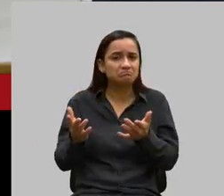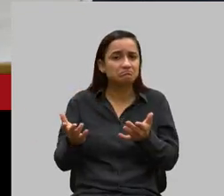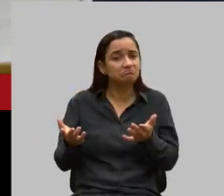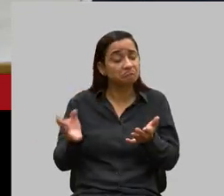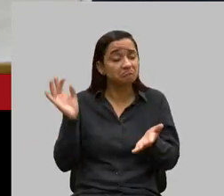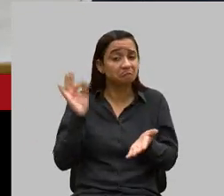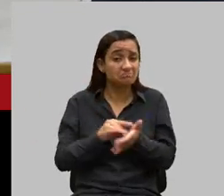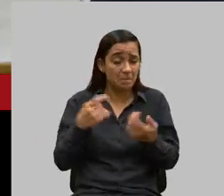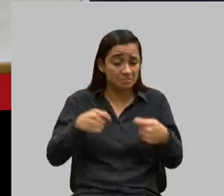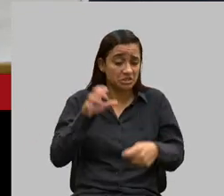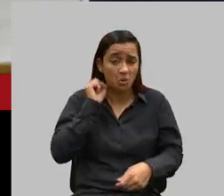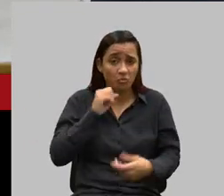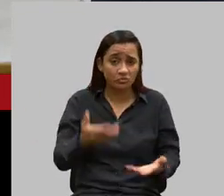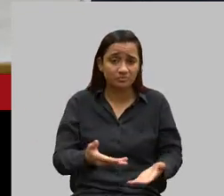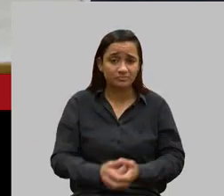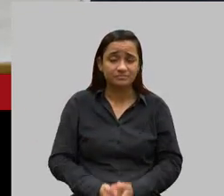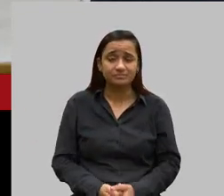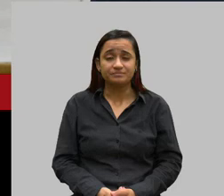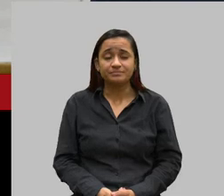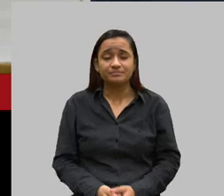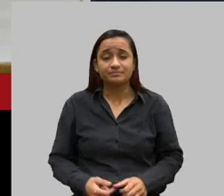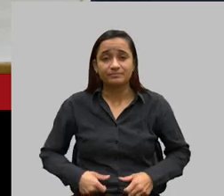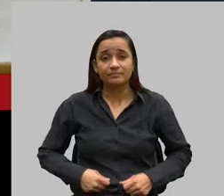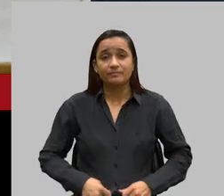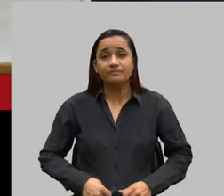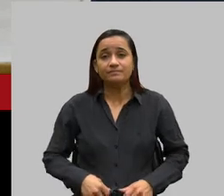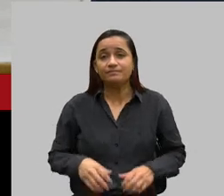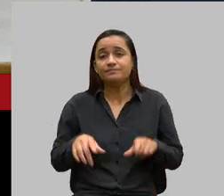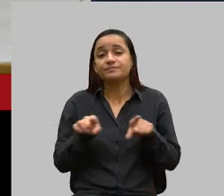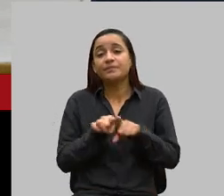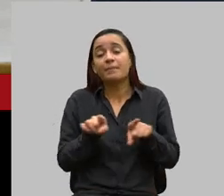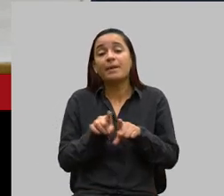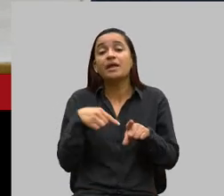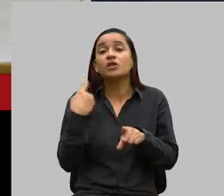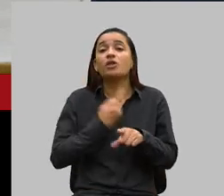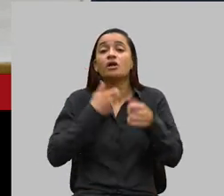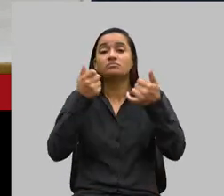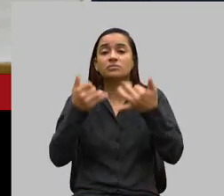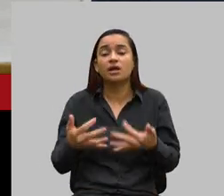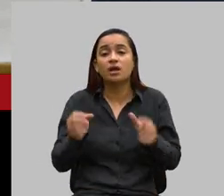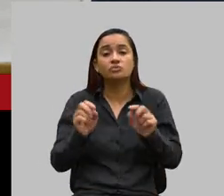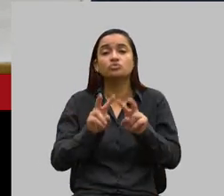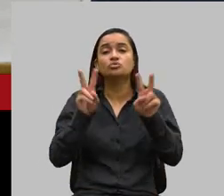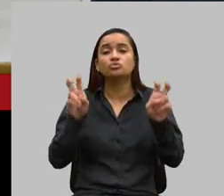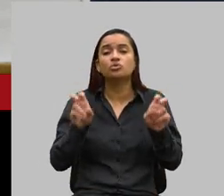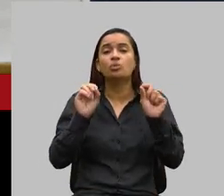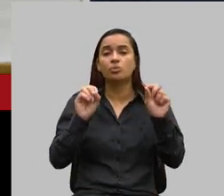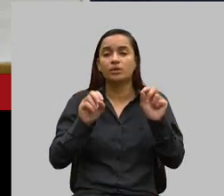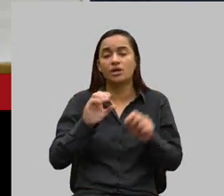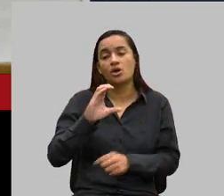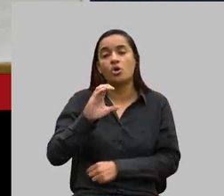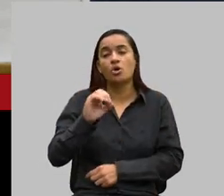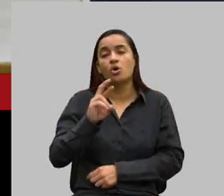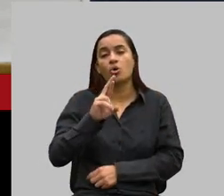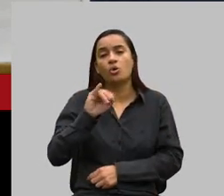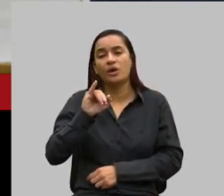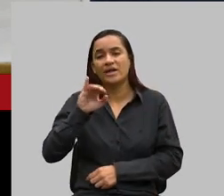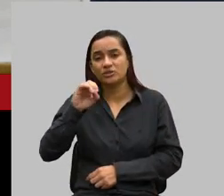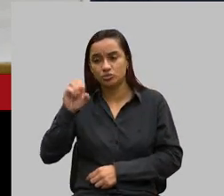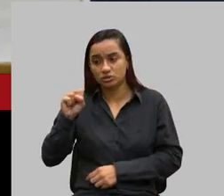também nós estamos vendo a questão dos Correios chegando a um prejuízo de quase um